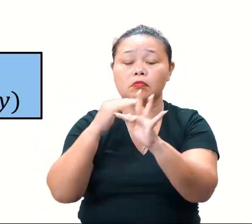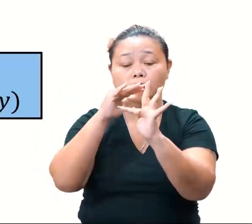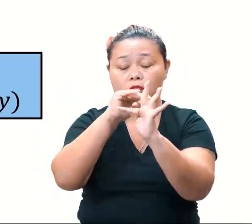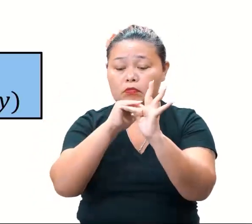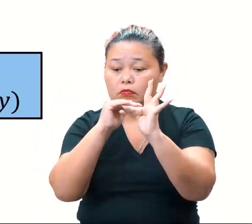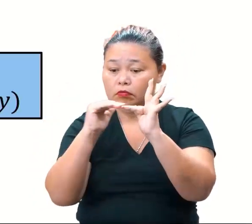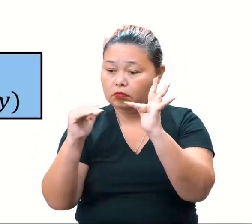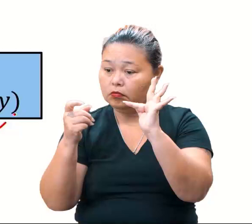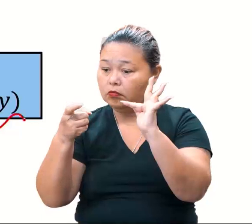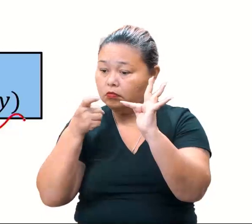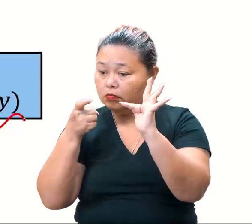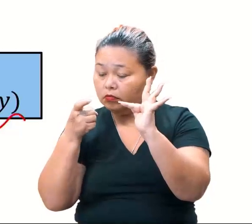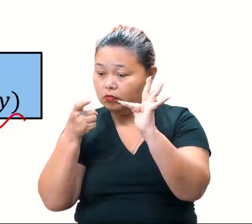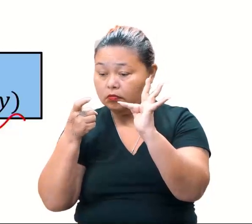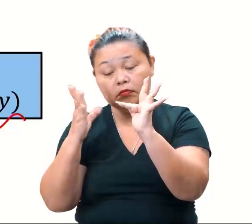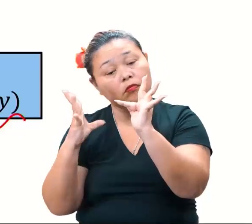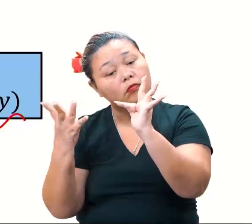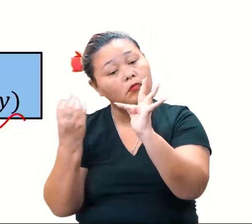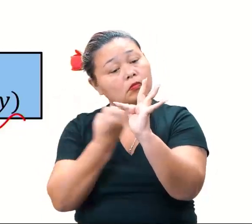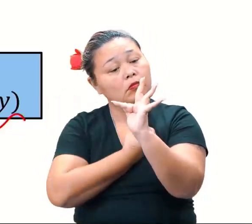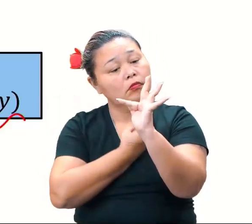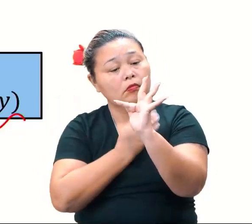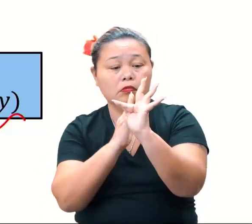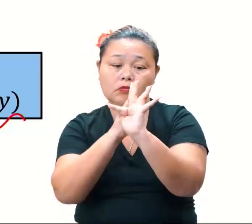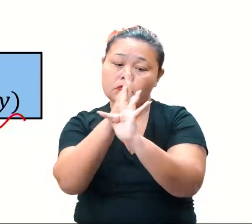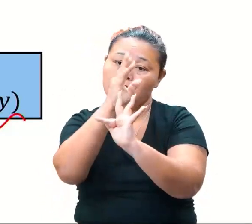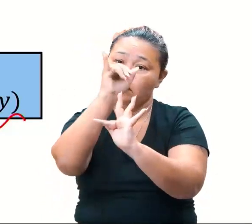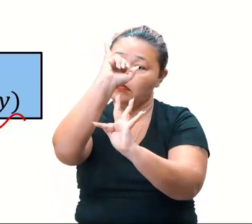um valor da ordenada, a gente tem uma